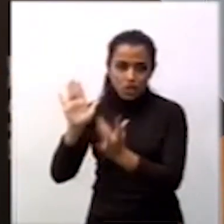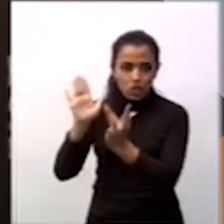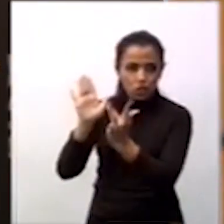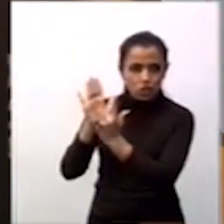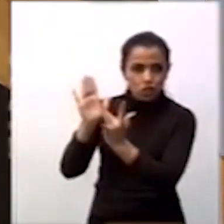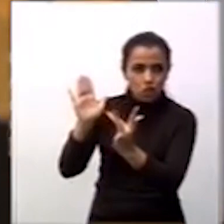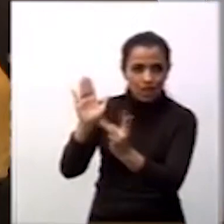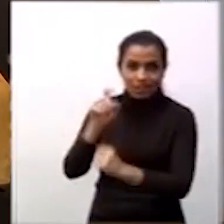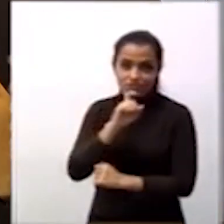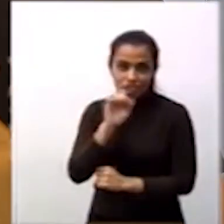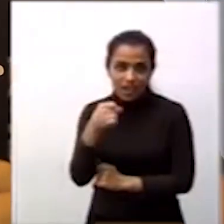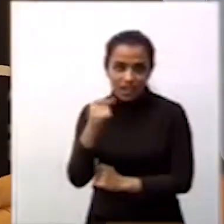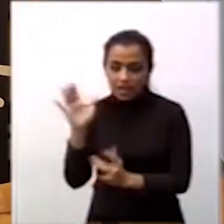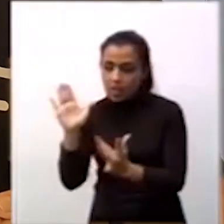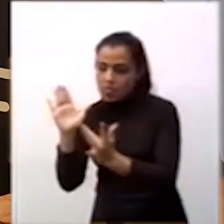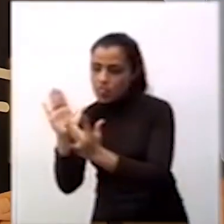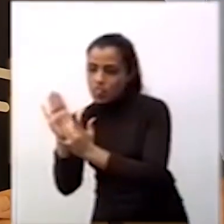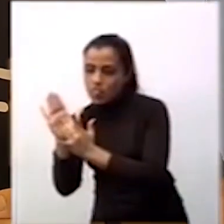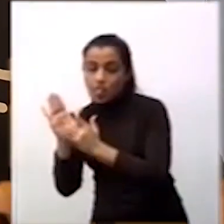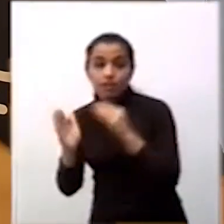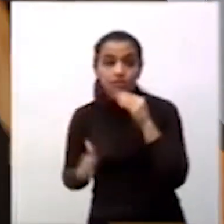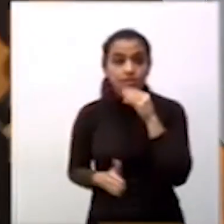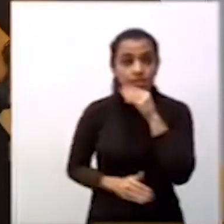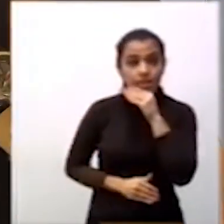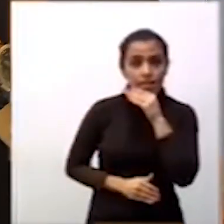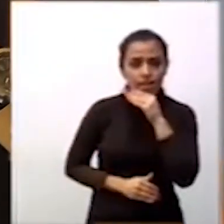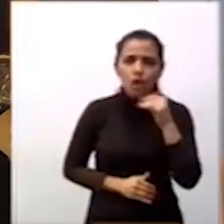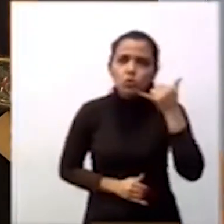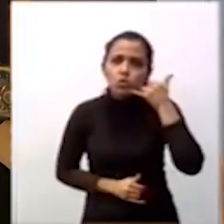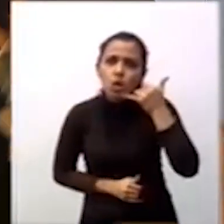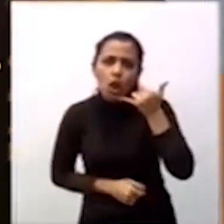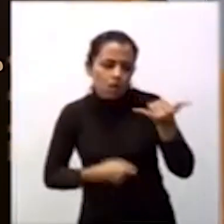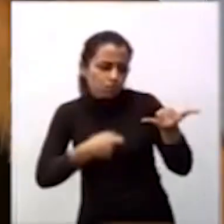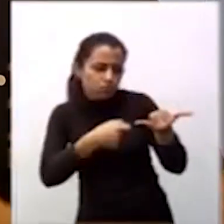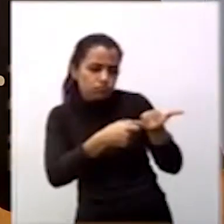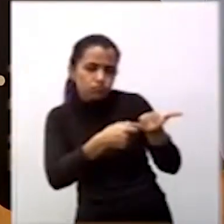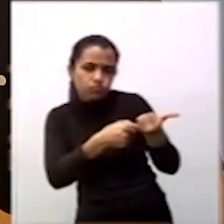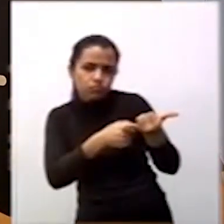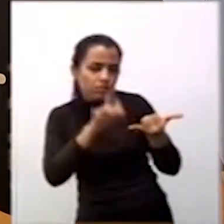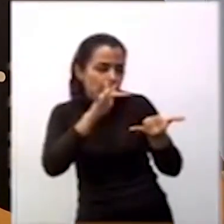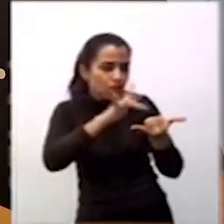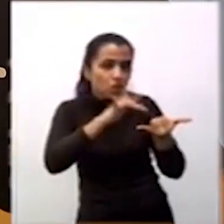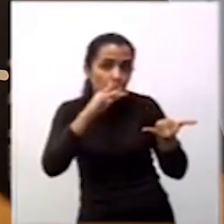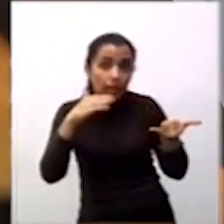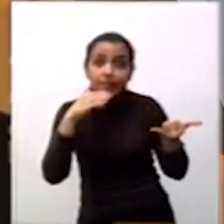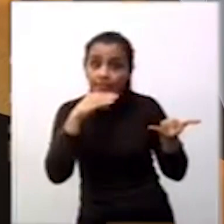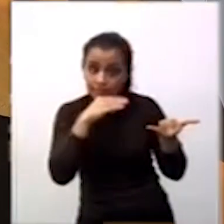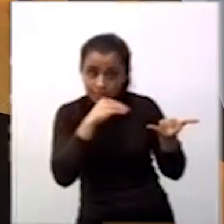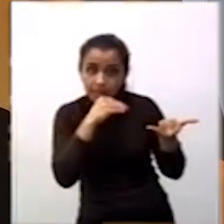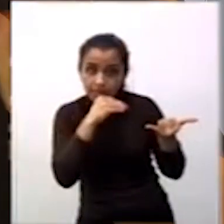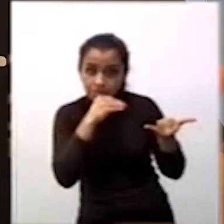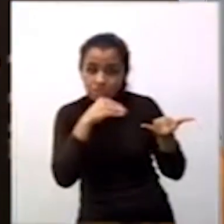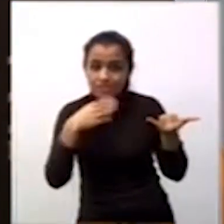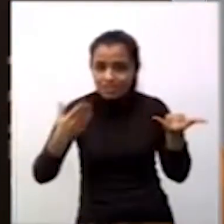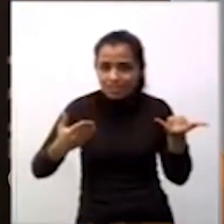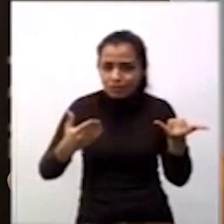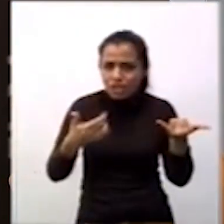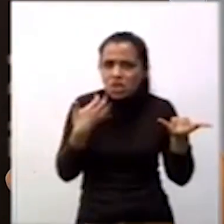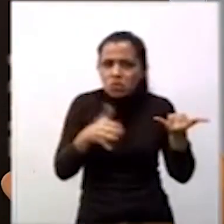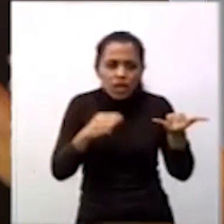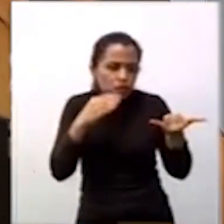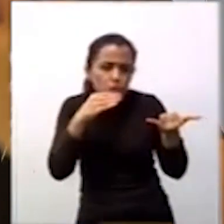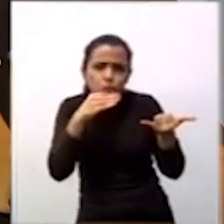esquenta, se você deixar o seu celular carregando na tomada, com o tempo você vai pegar ele, está quente. Então, eu não quero um